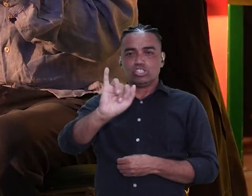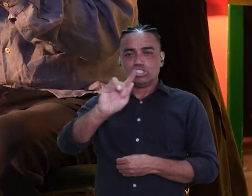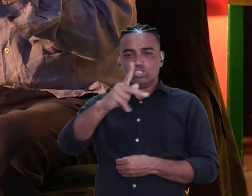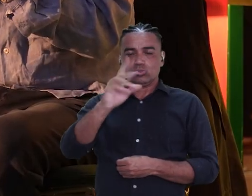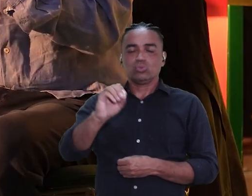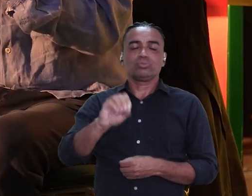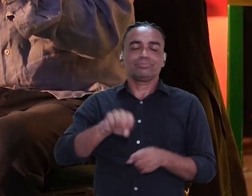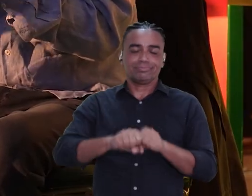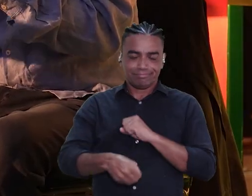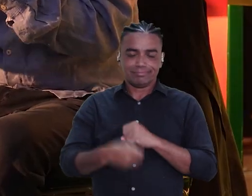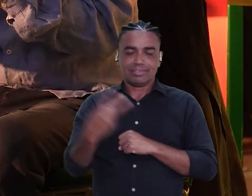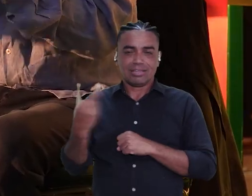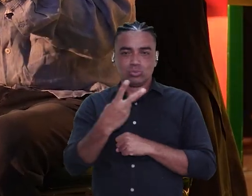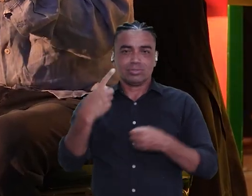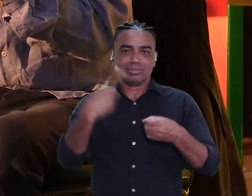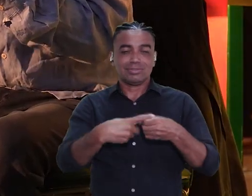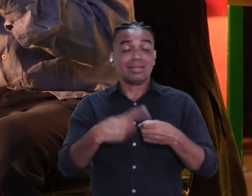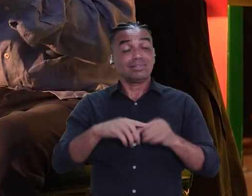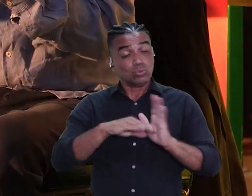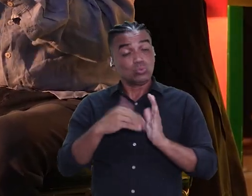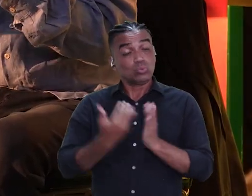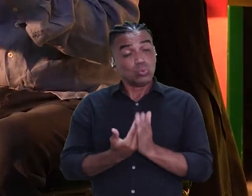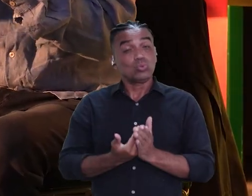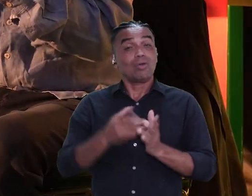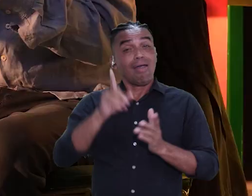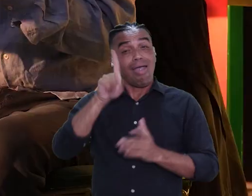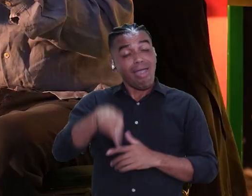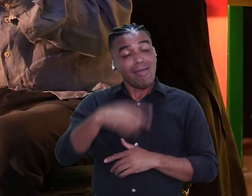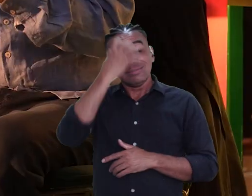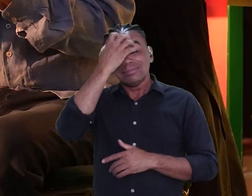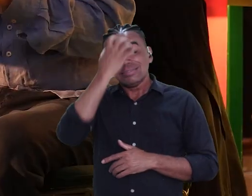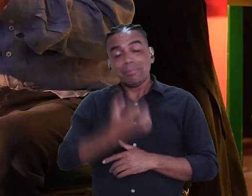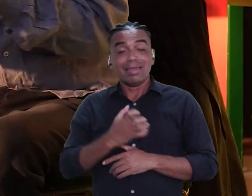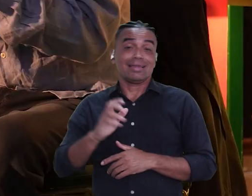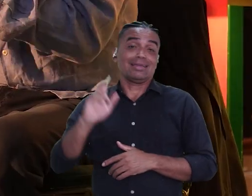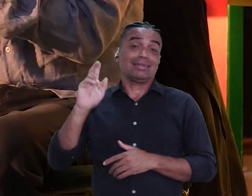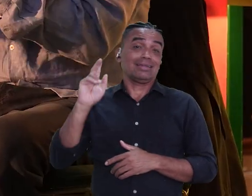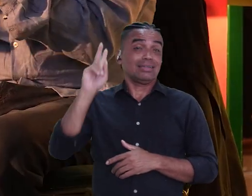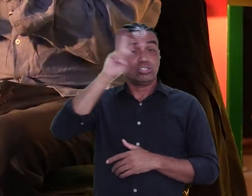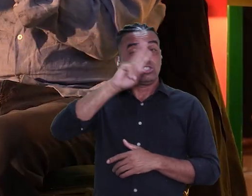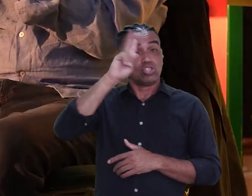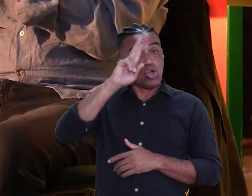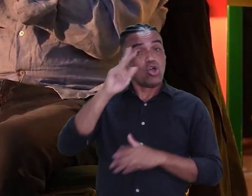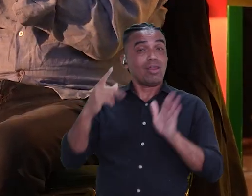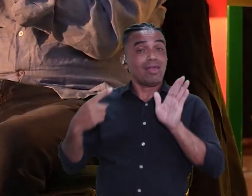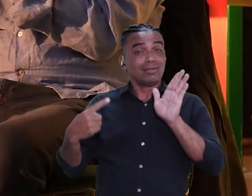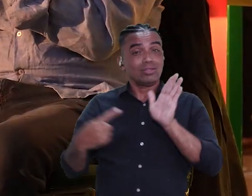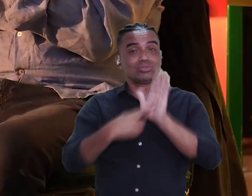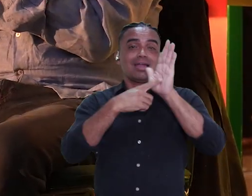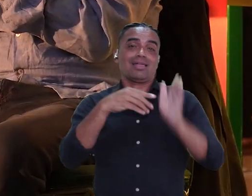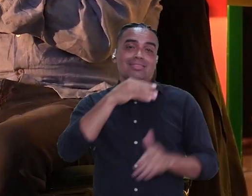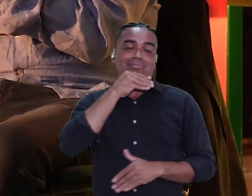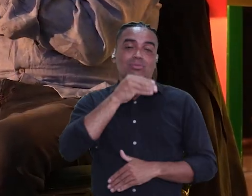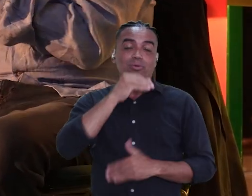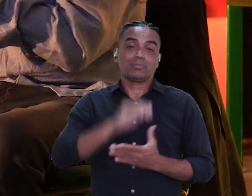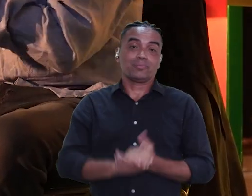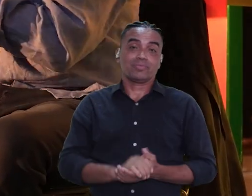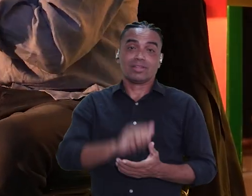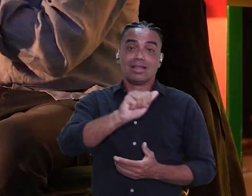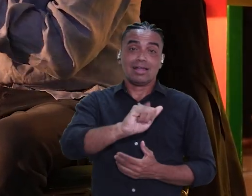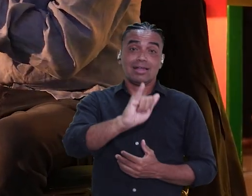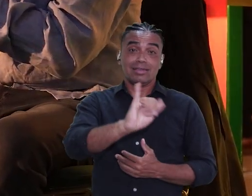e Brumadinho. Isto tudo é exatamente a mesma história. E Krenak, né,